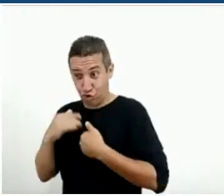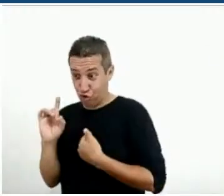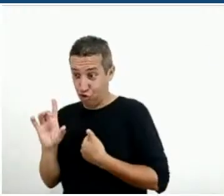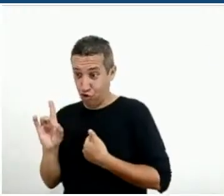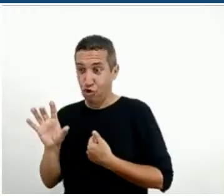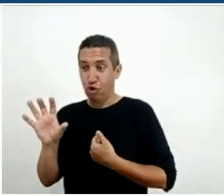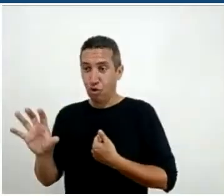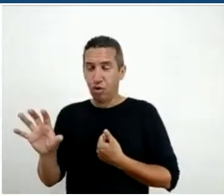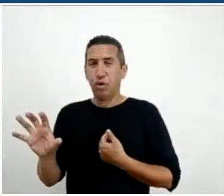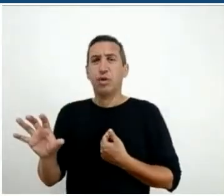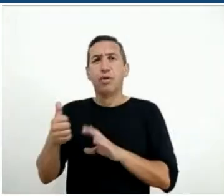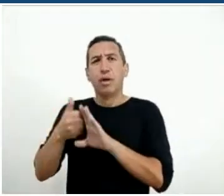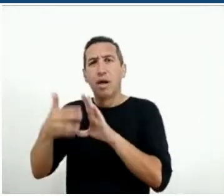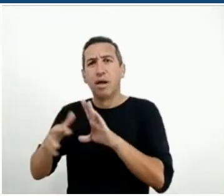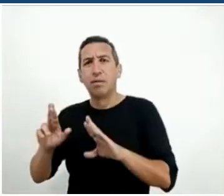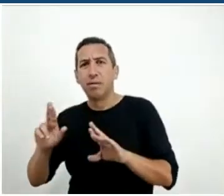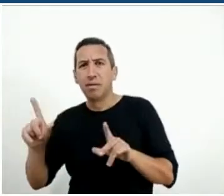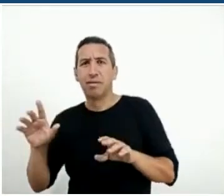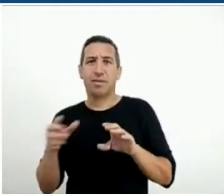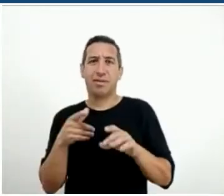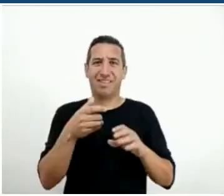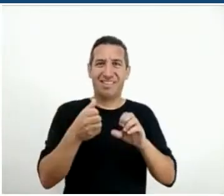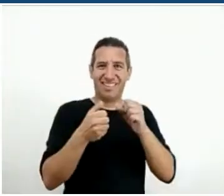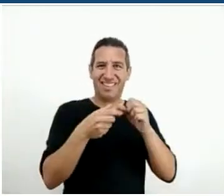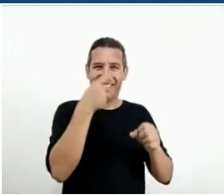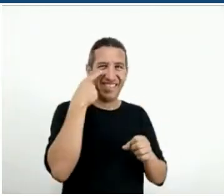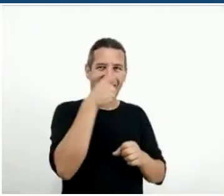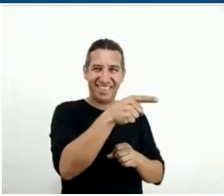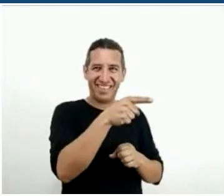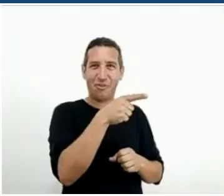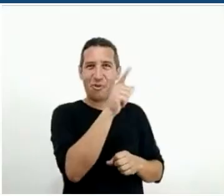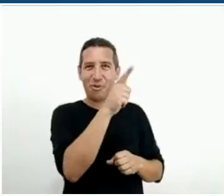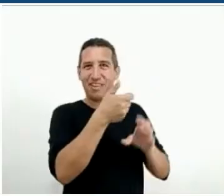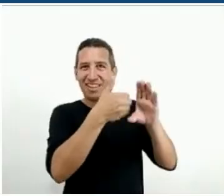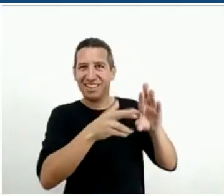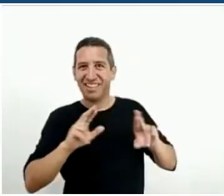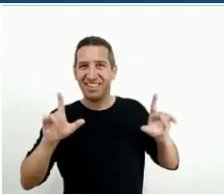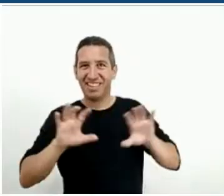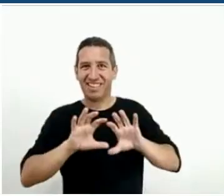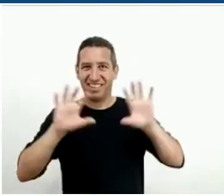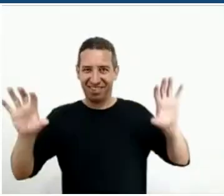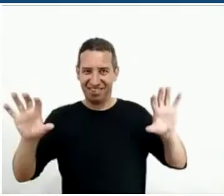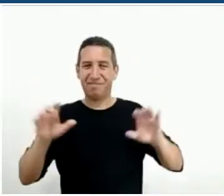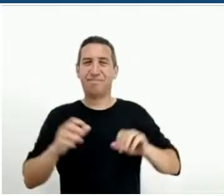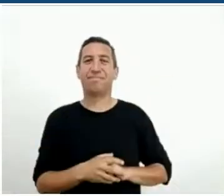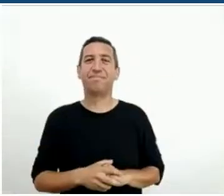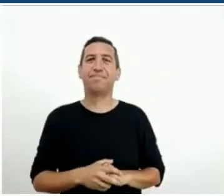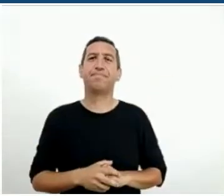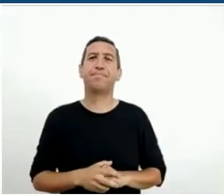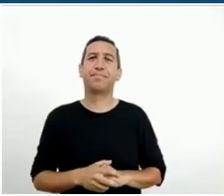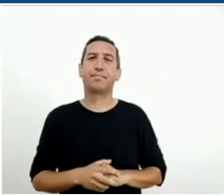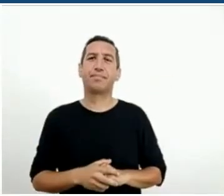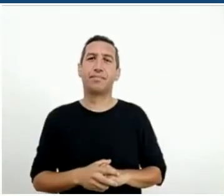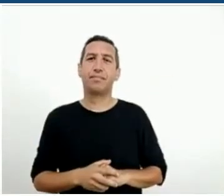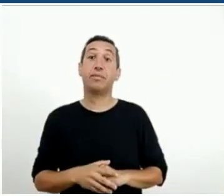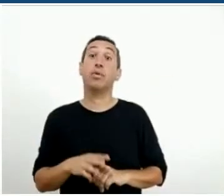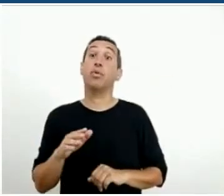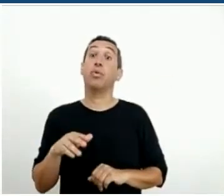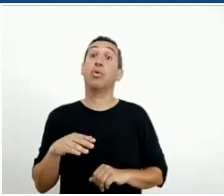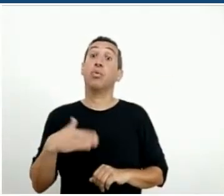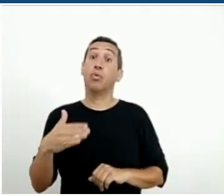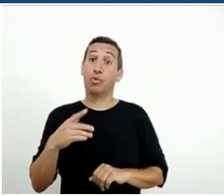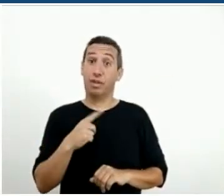TDAH isolado, mais isso. Também eu falei atenção sustentada. Mas quando tem as duas coisas, pode ter